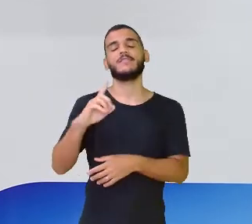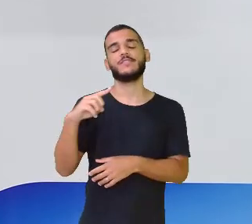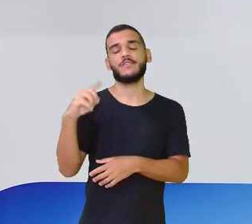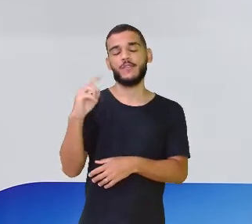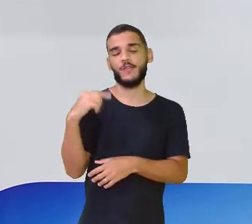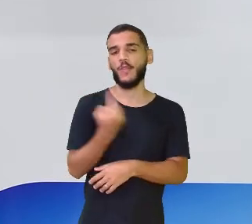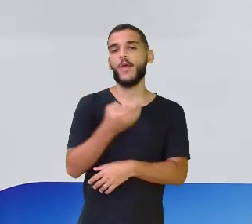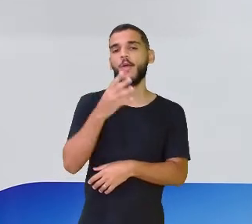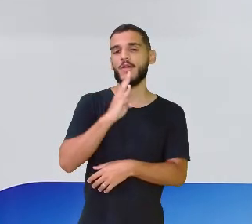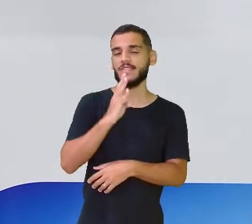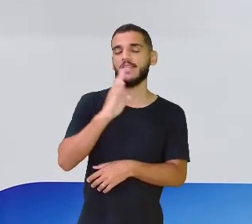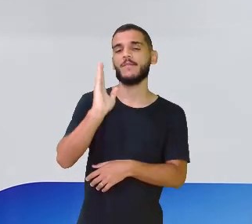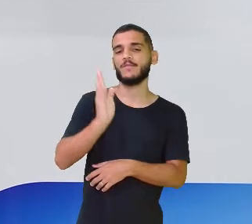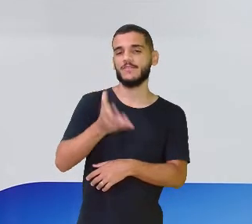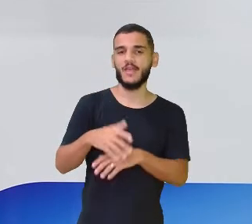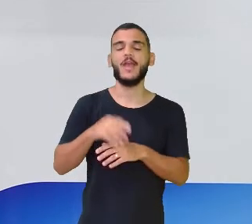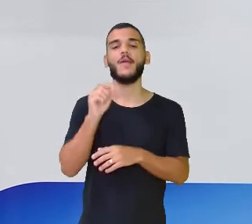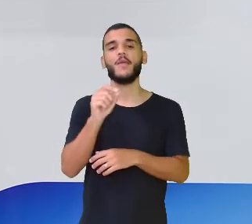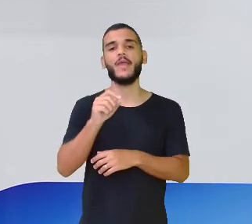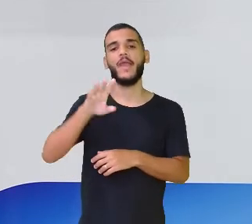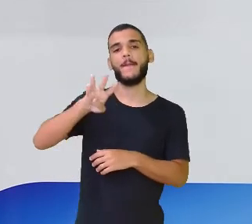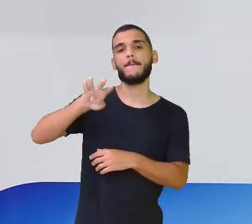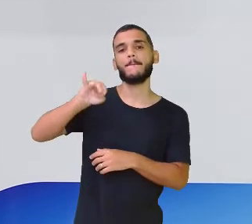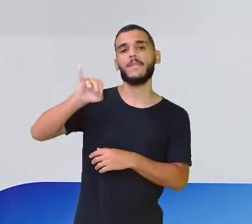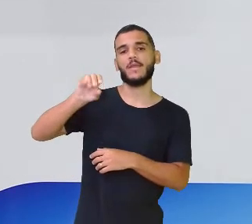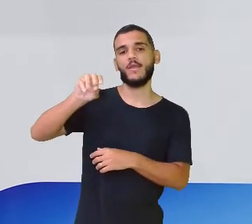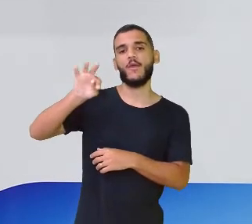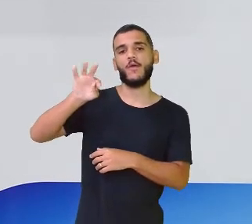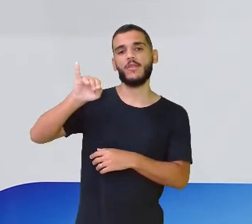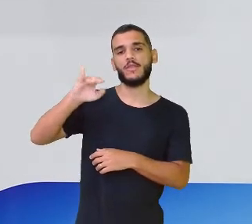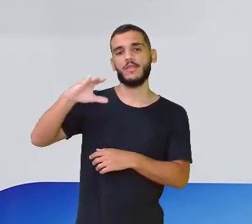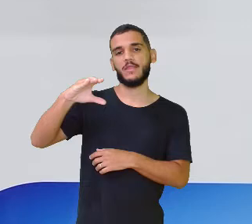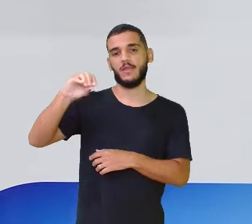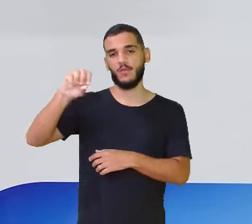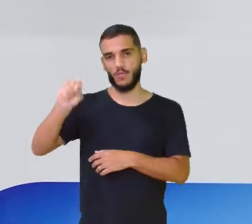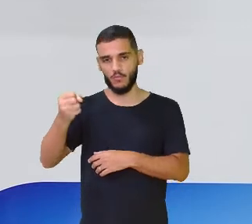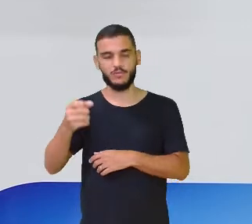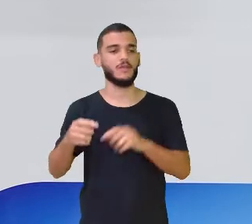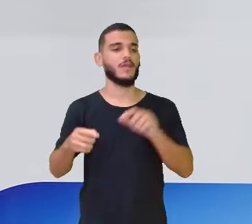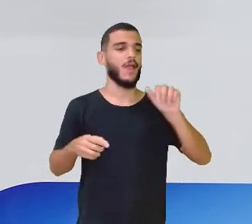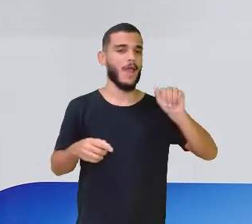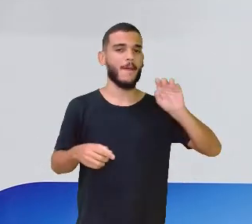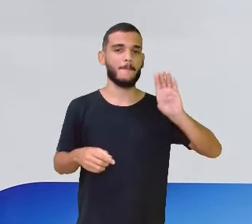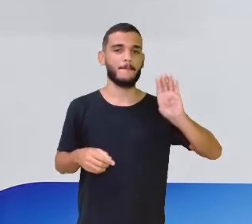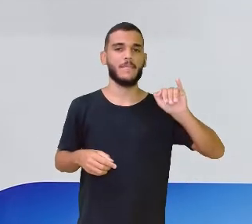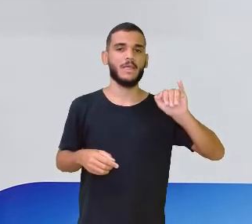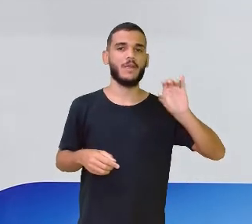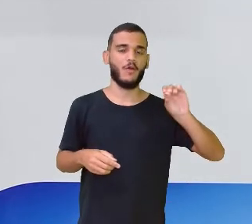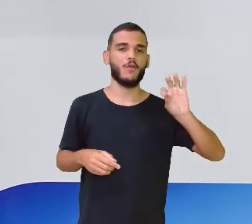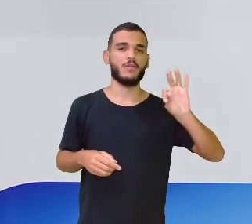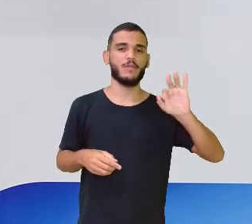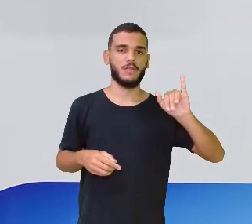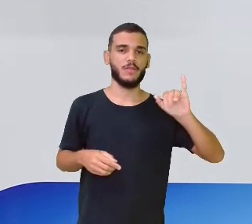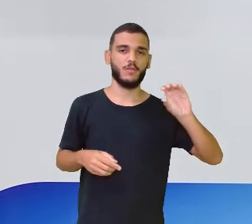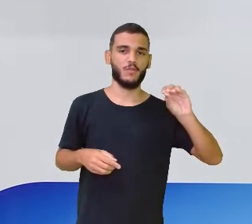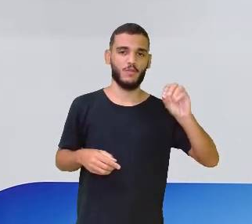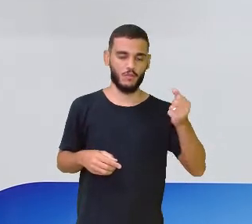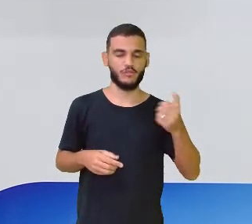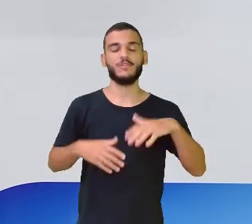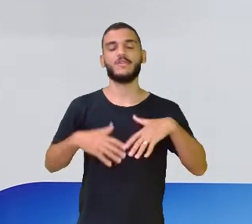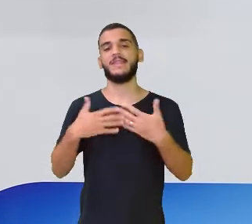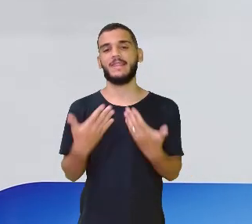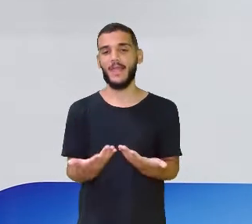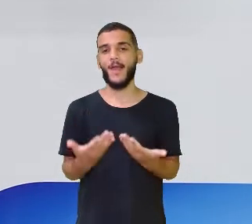pouquinho, que vai ser sobre meios bióticos e abióticos. E aqui, para fazer a nossa companhia no chat, a gente tem a professora Márcia. Seja